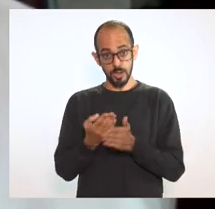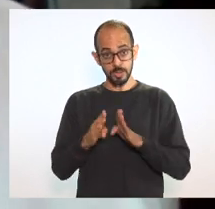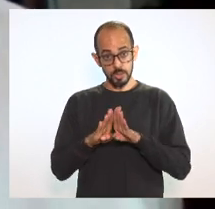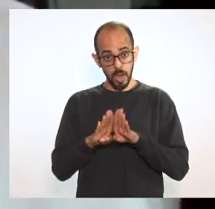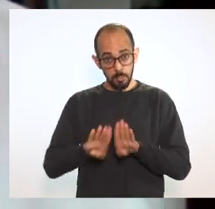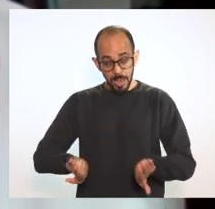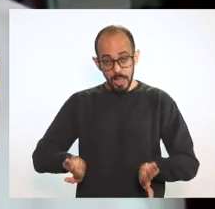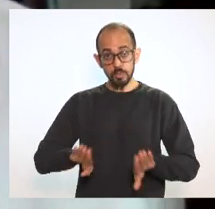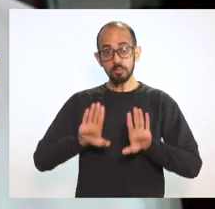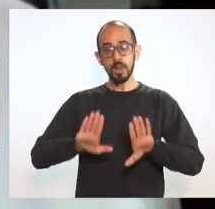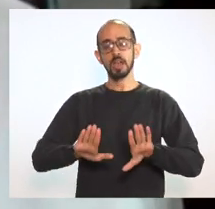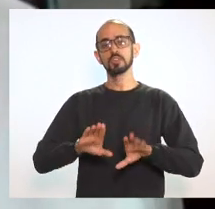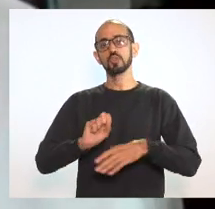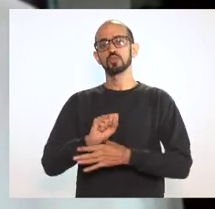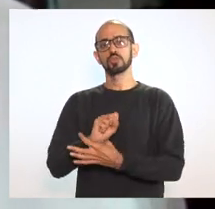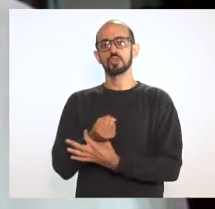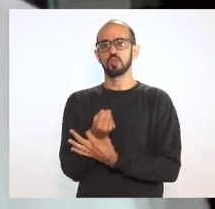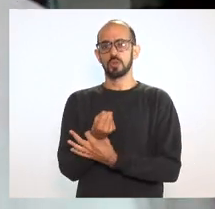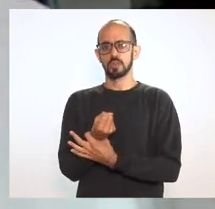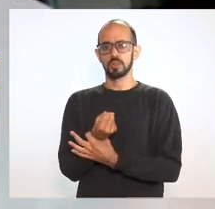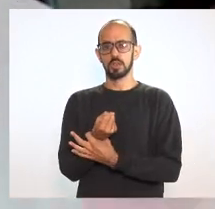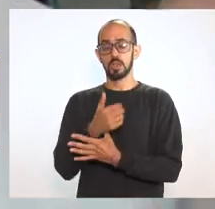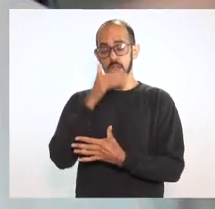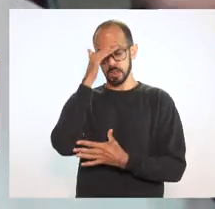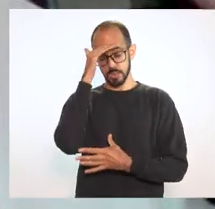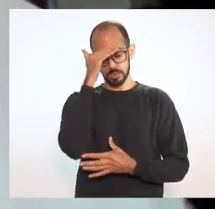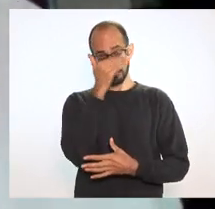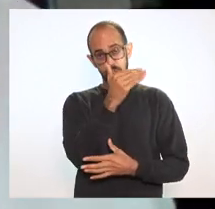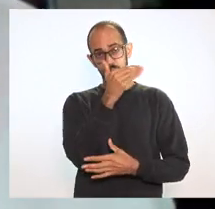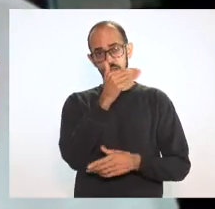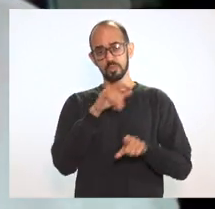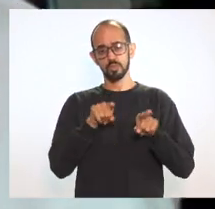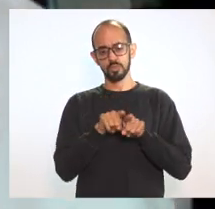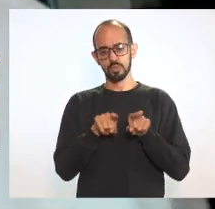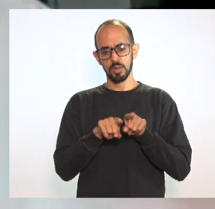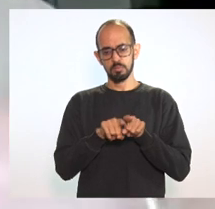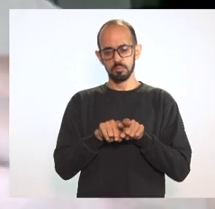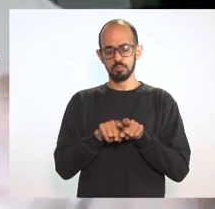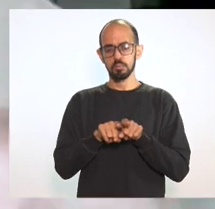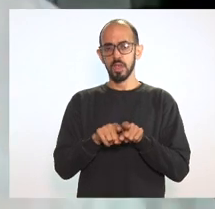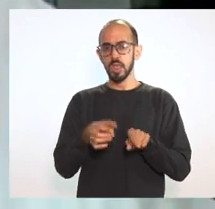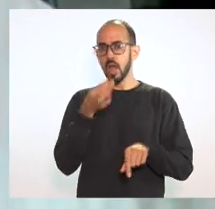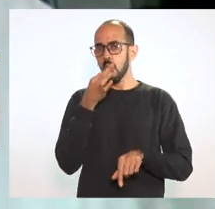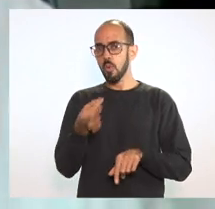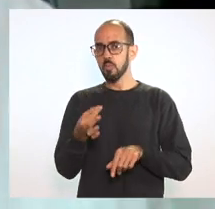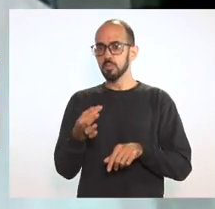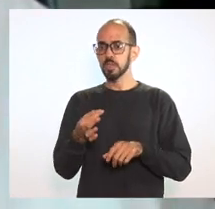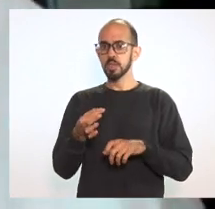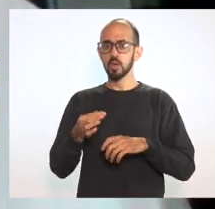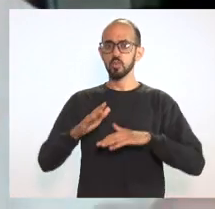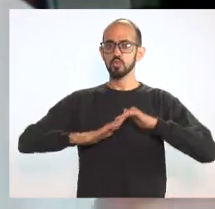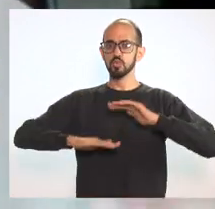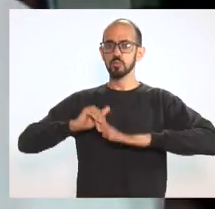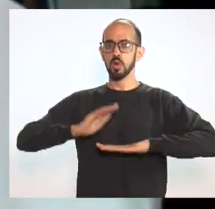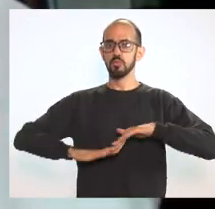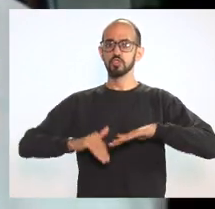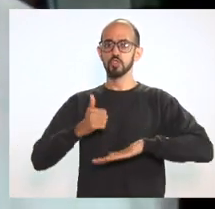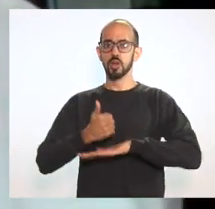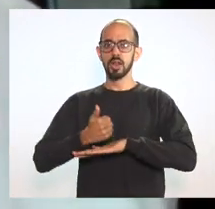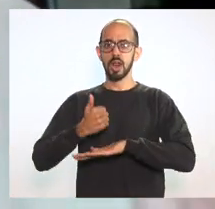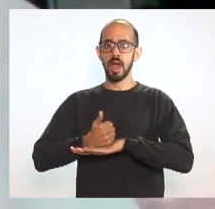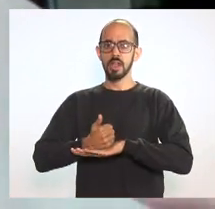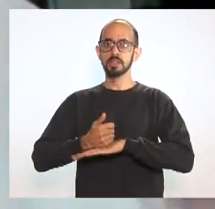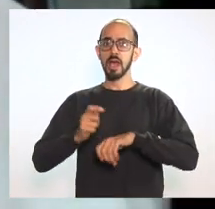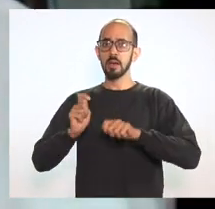e respeitando, sim, respeitando a opinião da epidemiologia, da vigilância sanitária, levando em consideração também